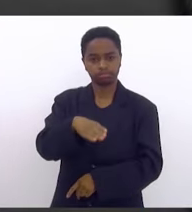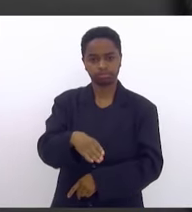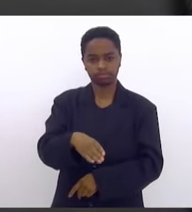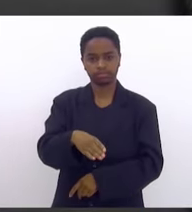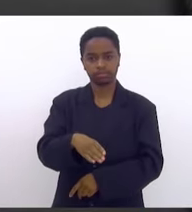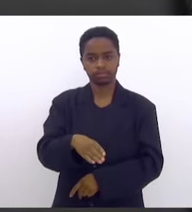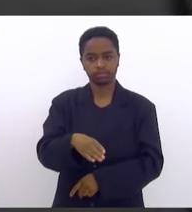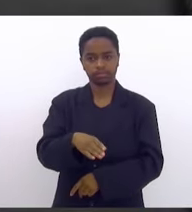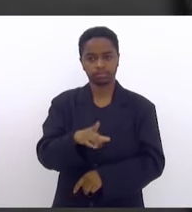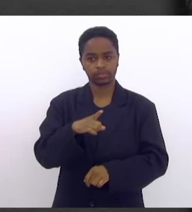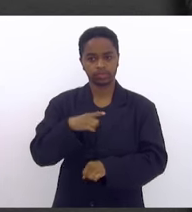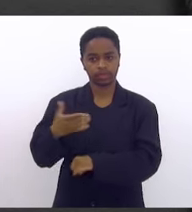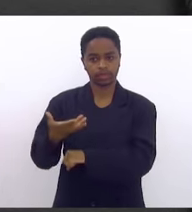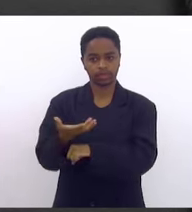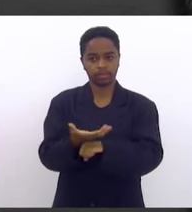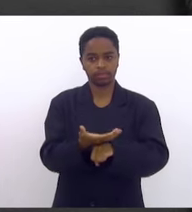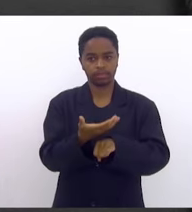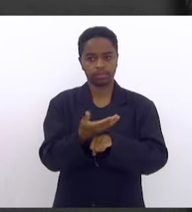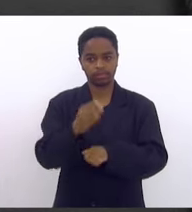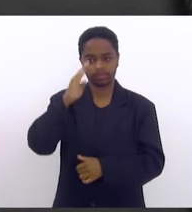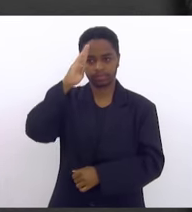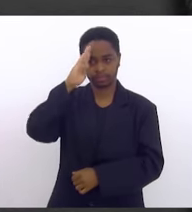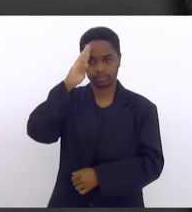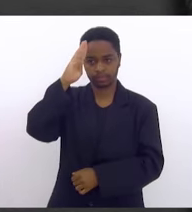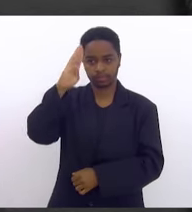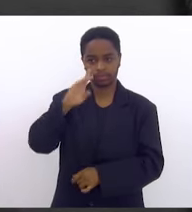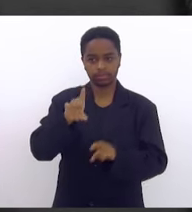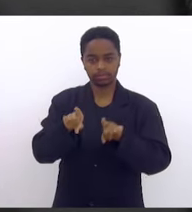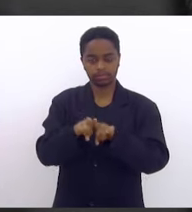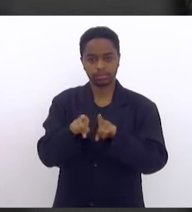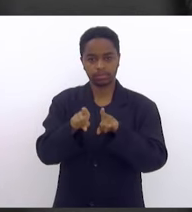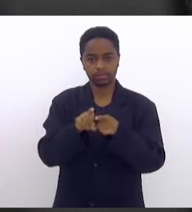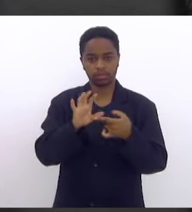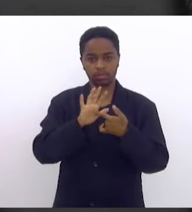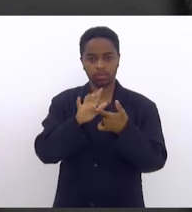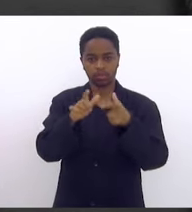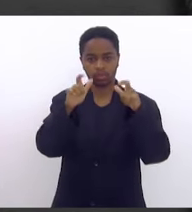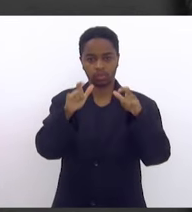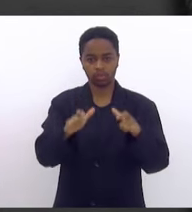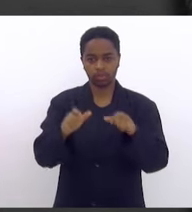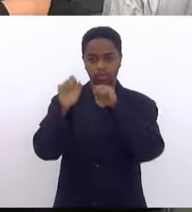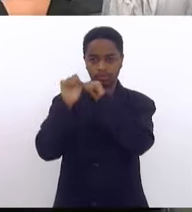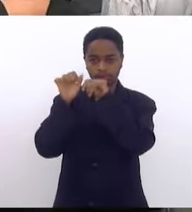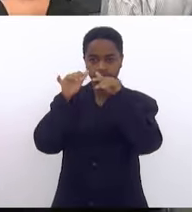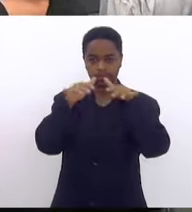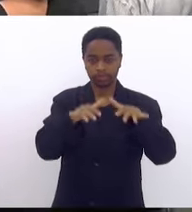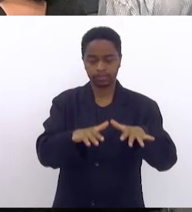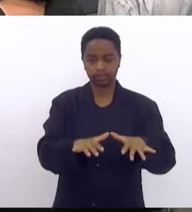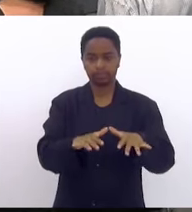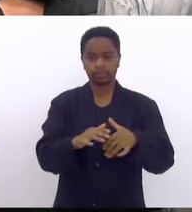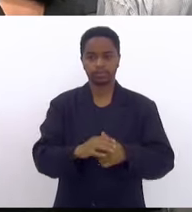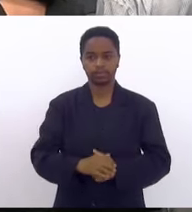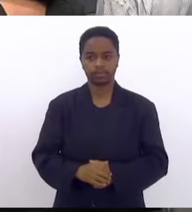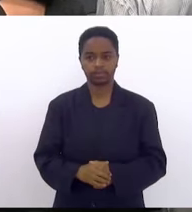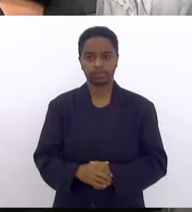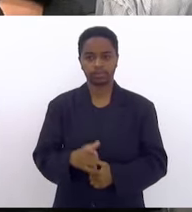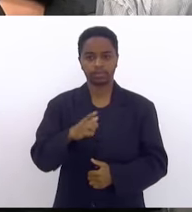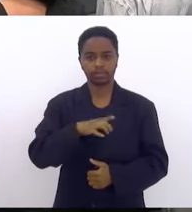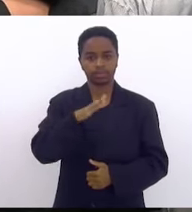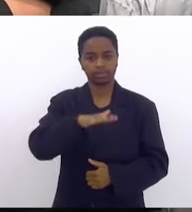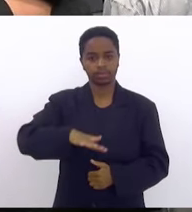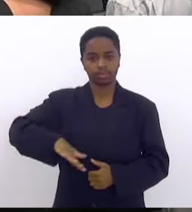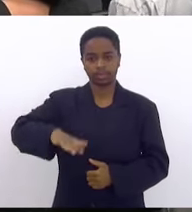tua praça principal retrata o sol abençoado de quem faz deste